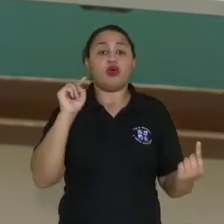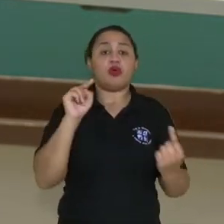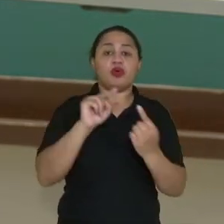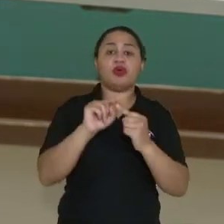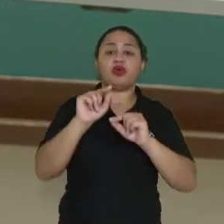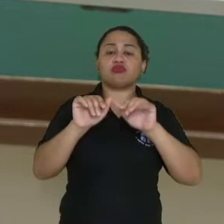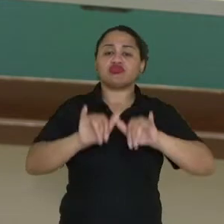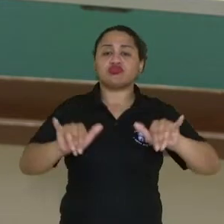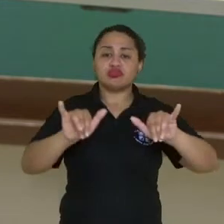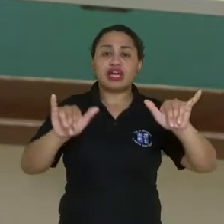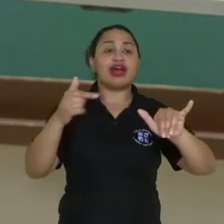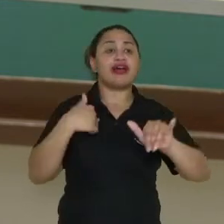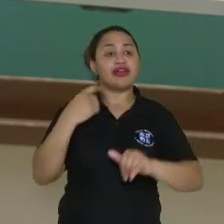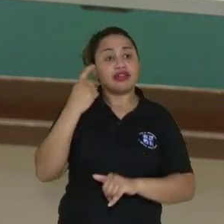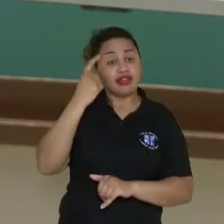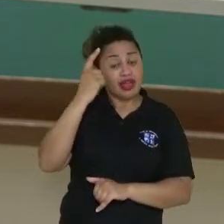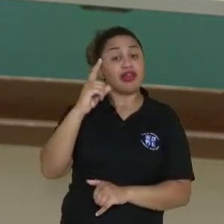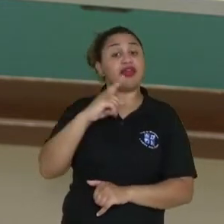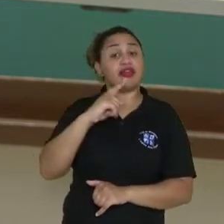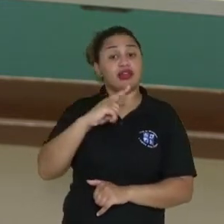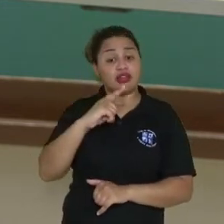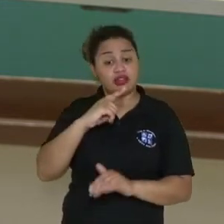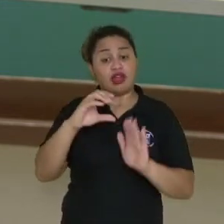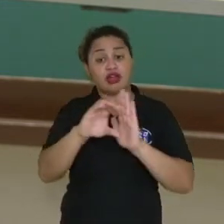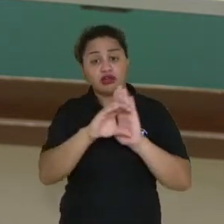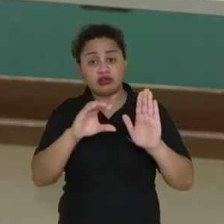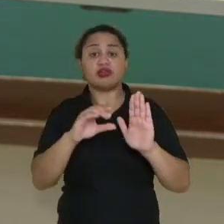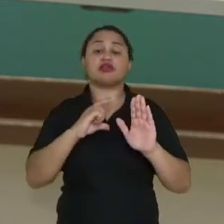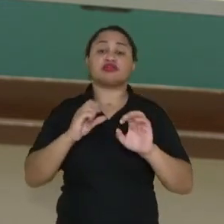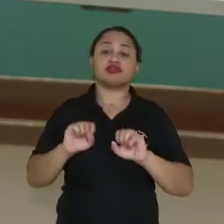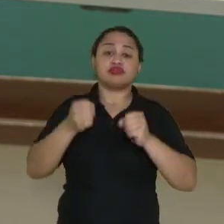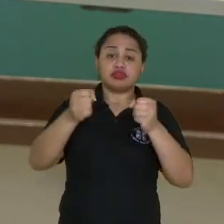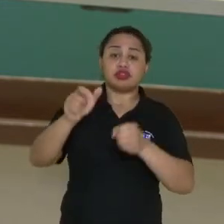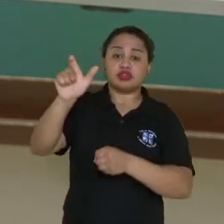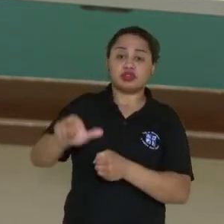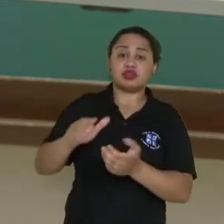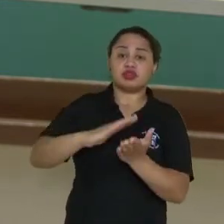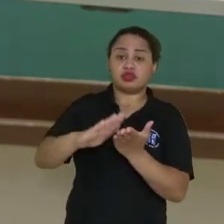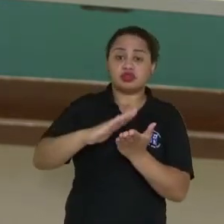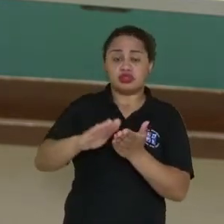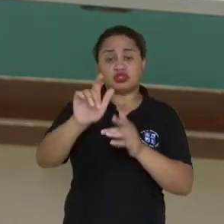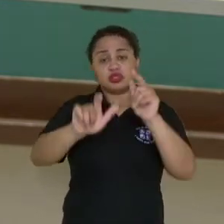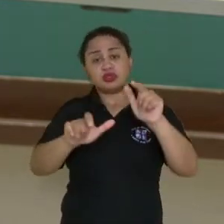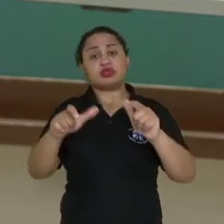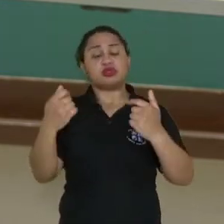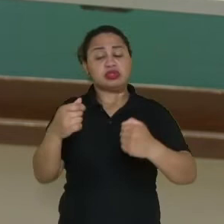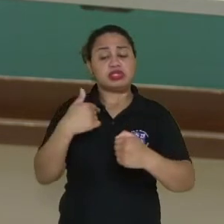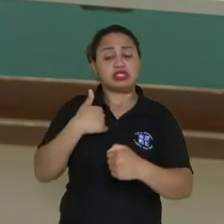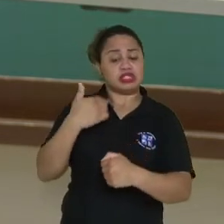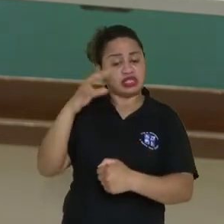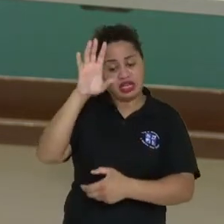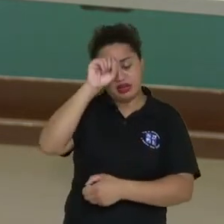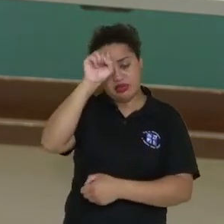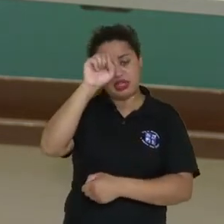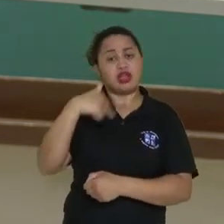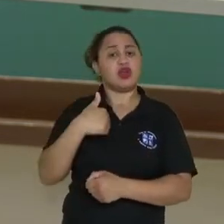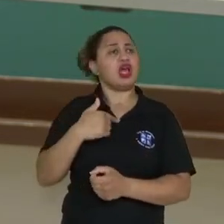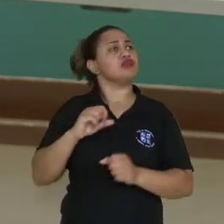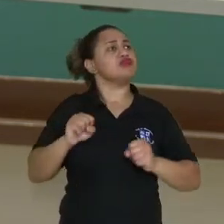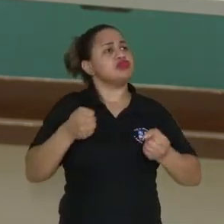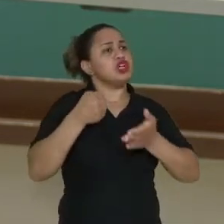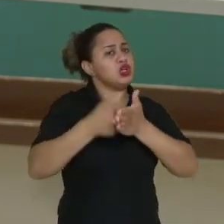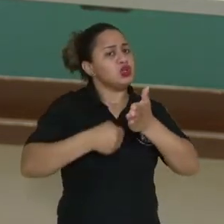É disseminar essa ideia de que existe aí o Código de Defesa do Consumidor e que as pessoas precisam aprender a reivindicar os seus